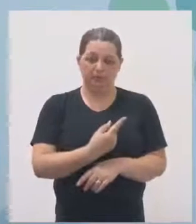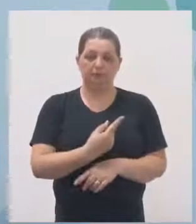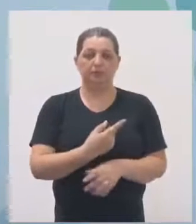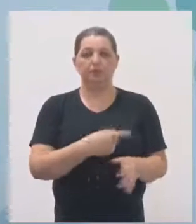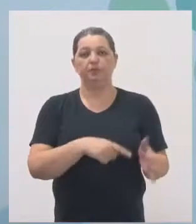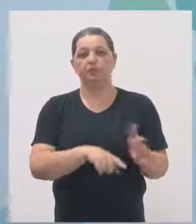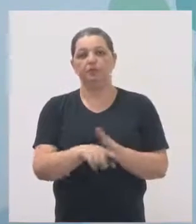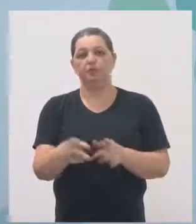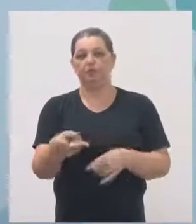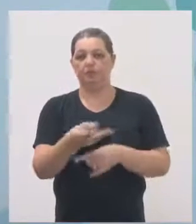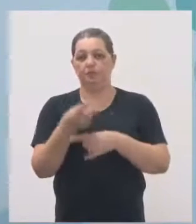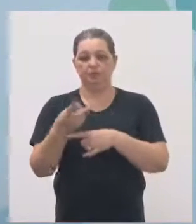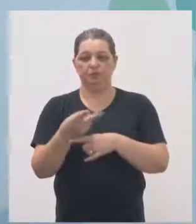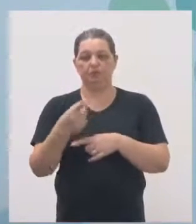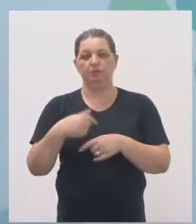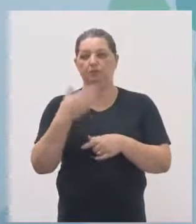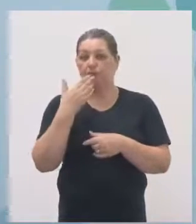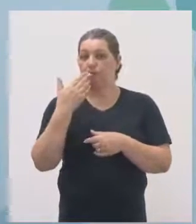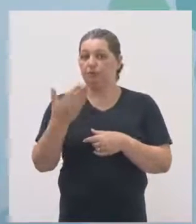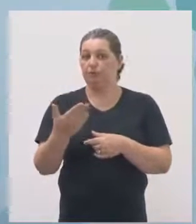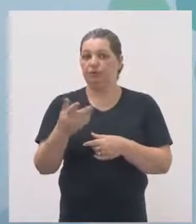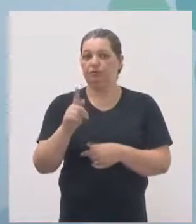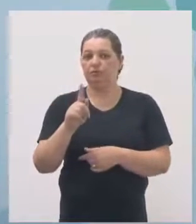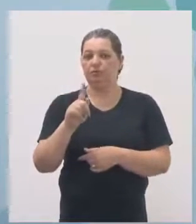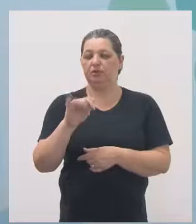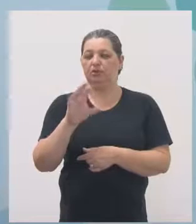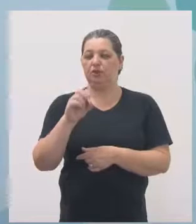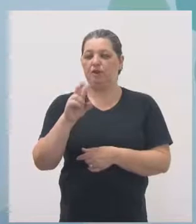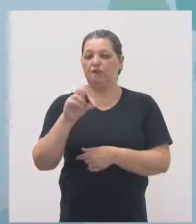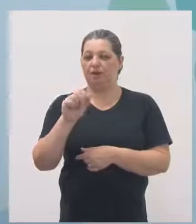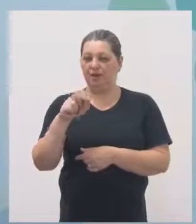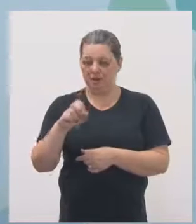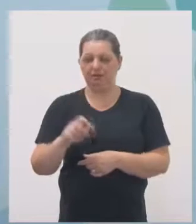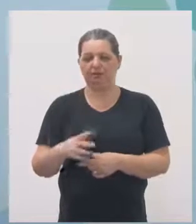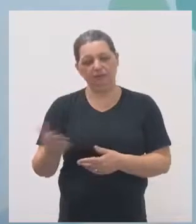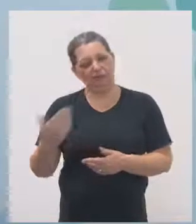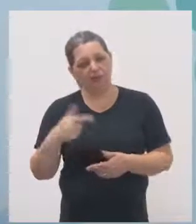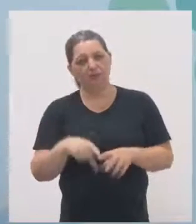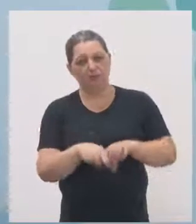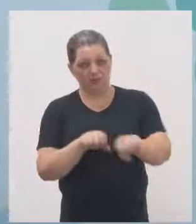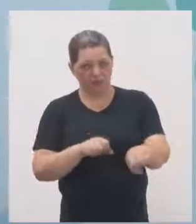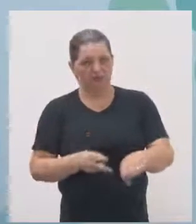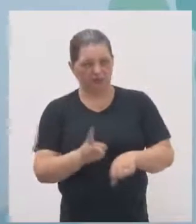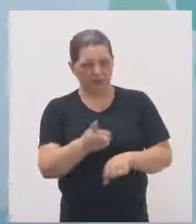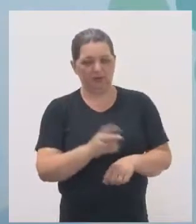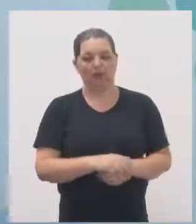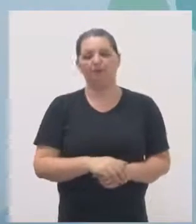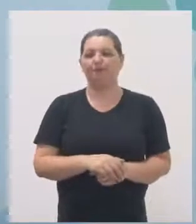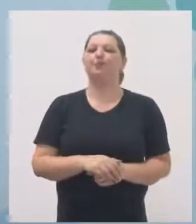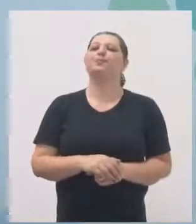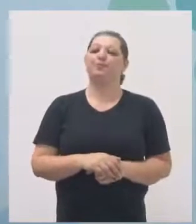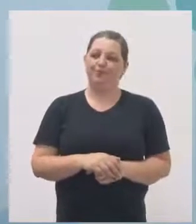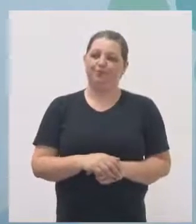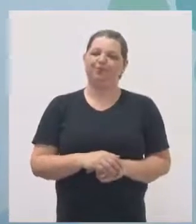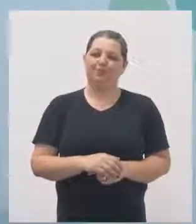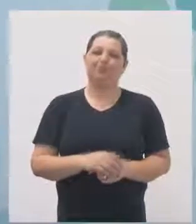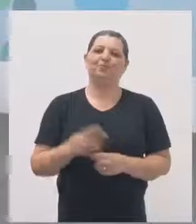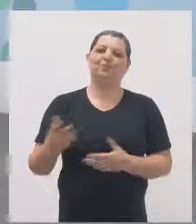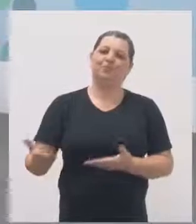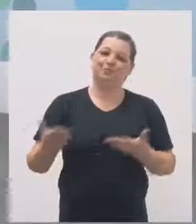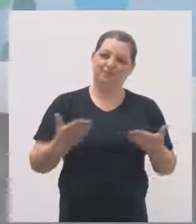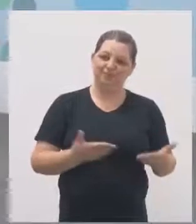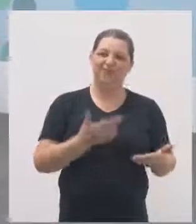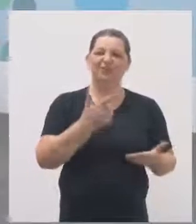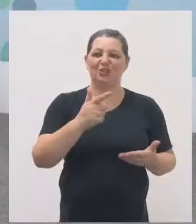aí a gente pediu, falou, Giovanni, vamos voltar a uma formação? E eis que trouxemos o Giovanni de novo.